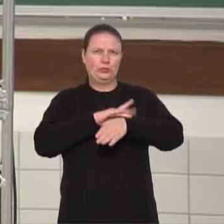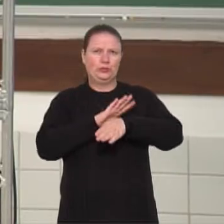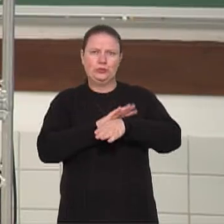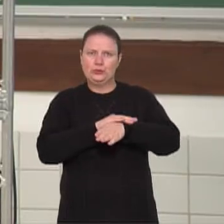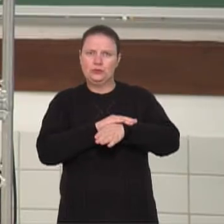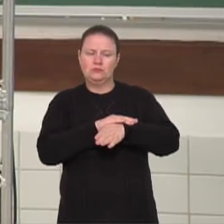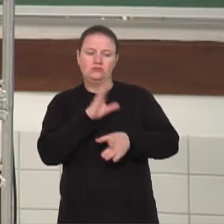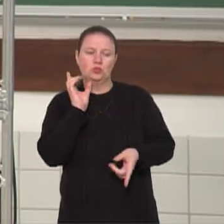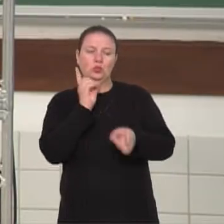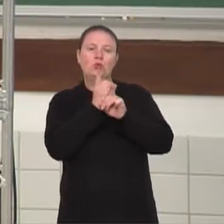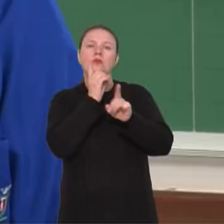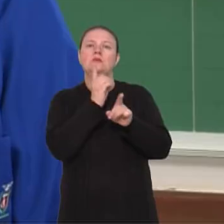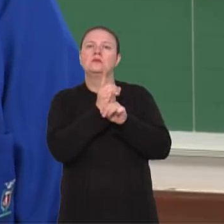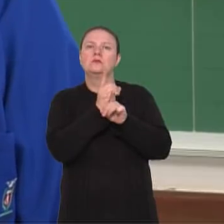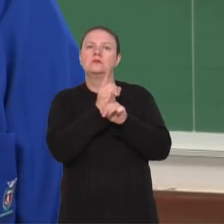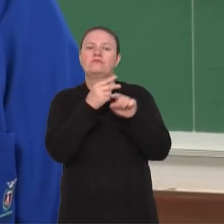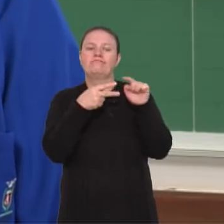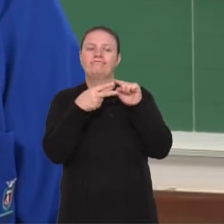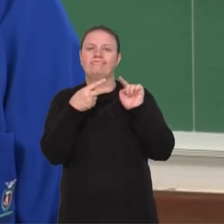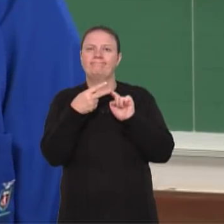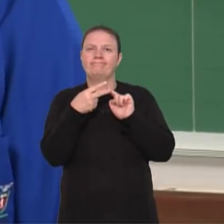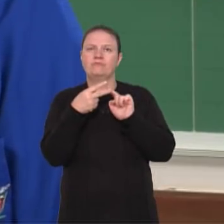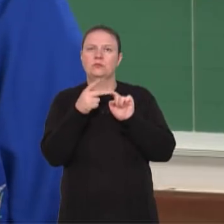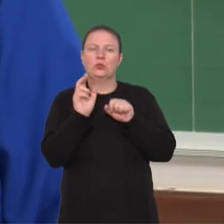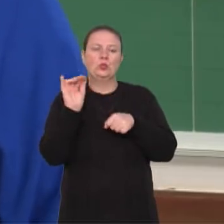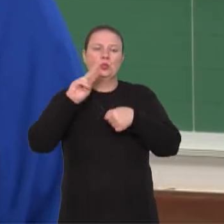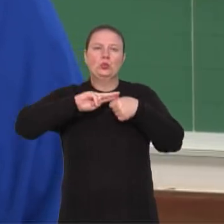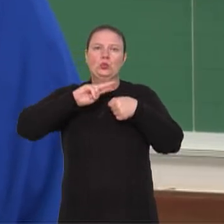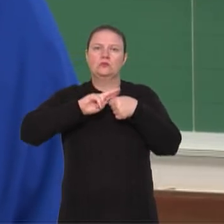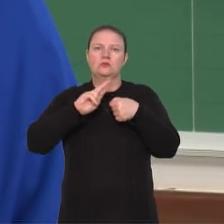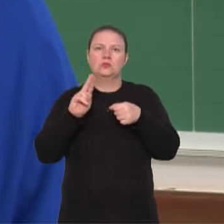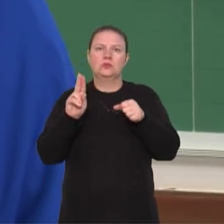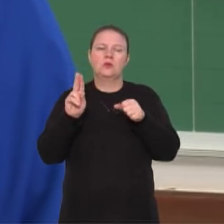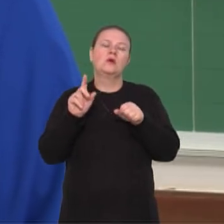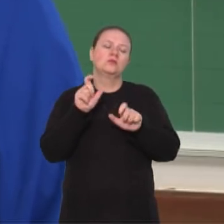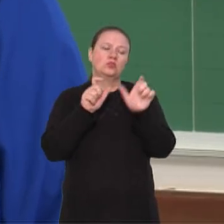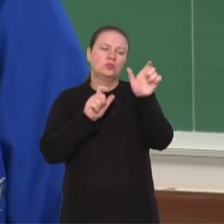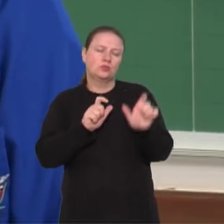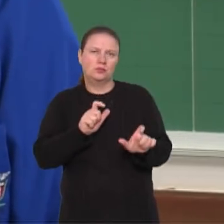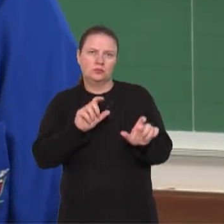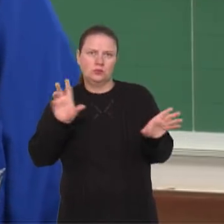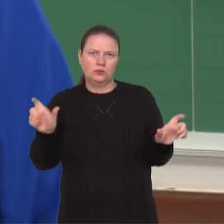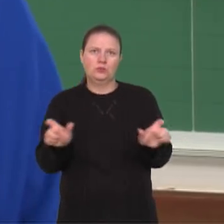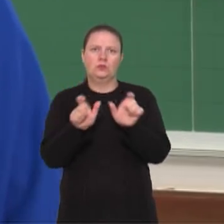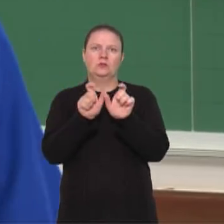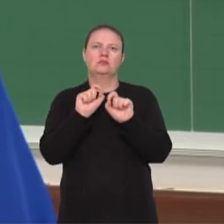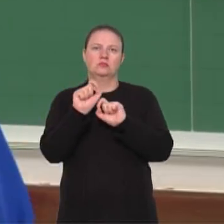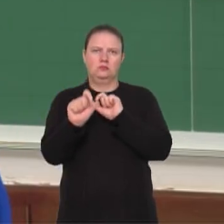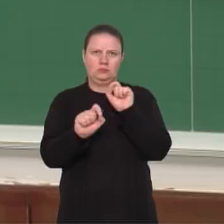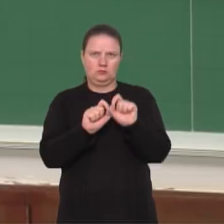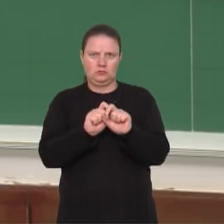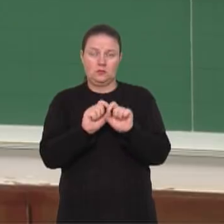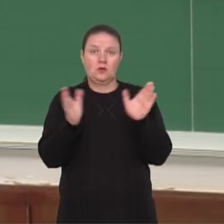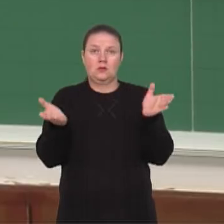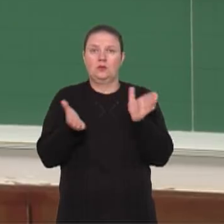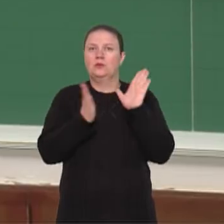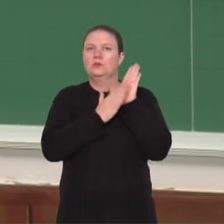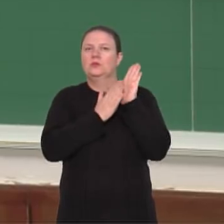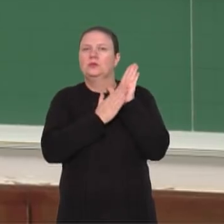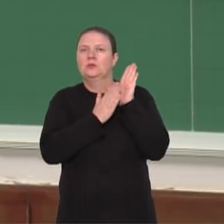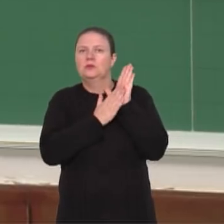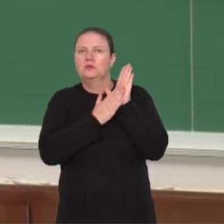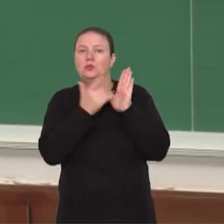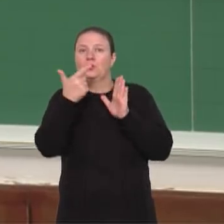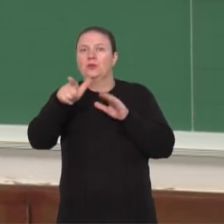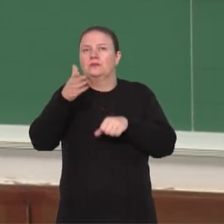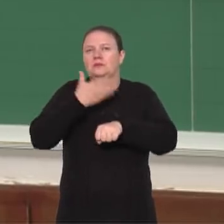assim, diagnosticadas, né? Dois núcleos do sujeito composto, portanto, certo? Eu agora vou propor para vocês fazerem aí mais